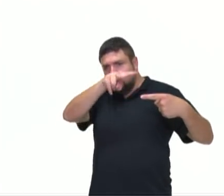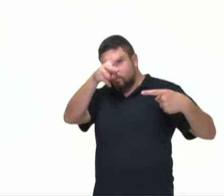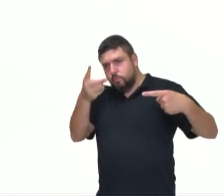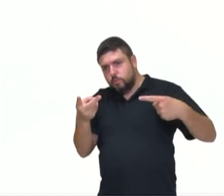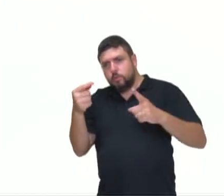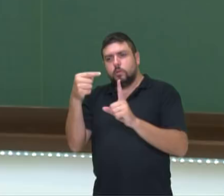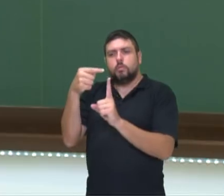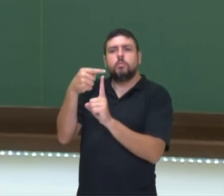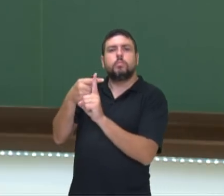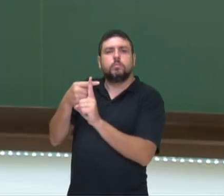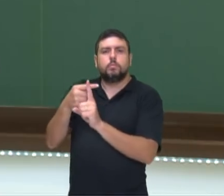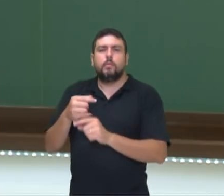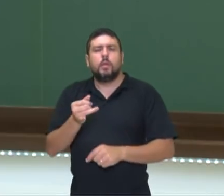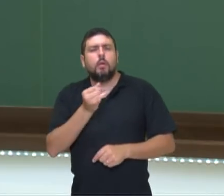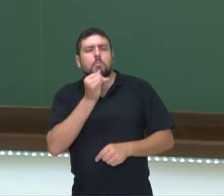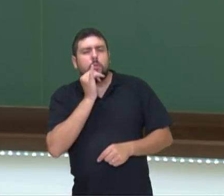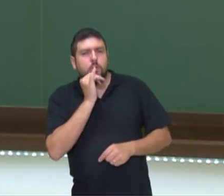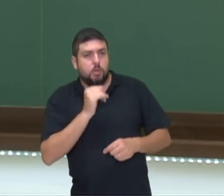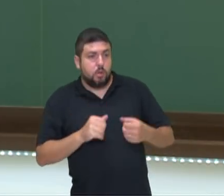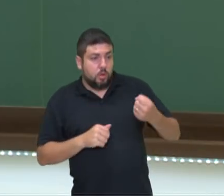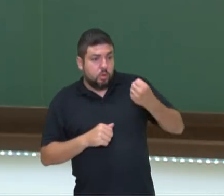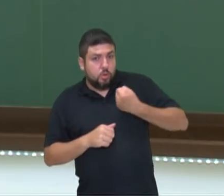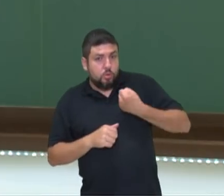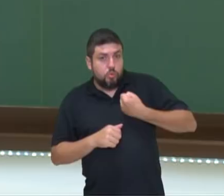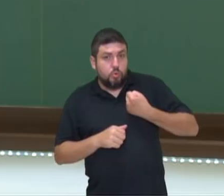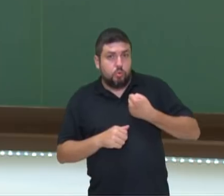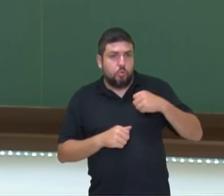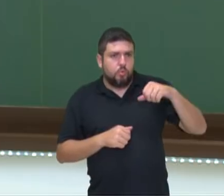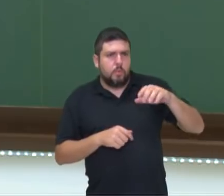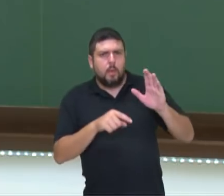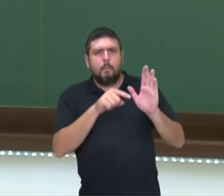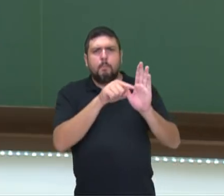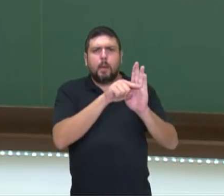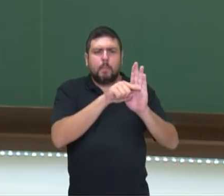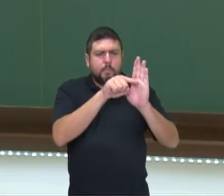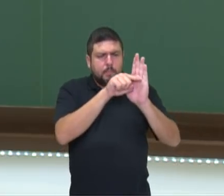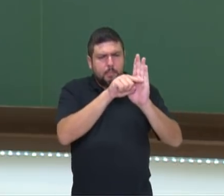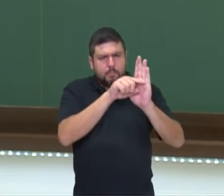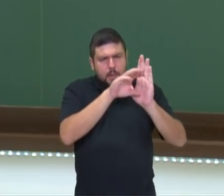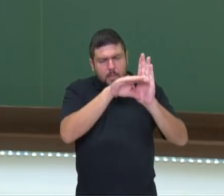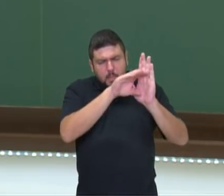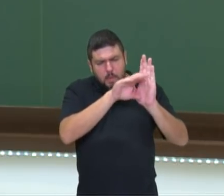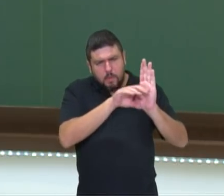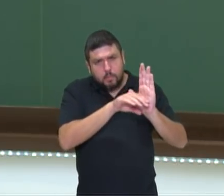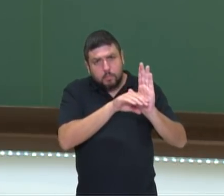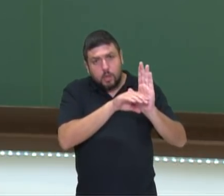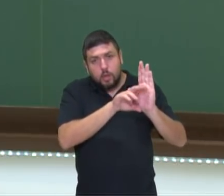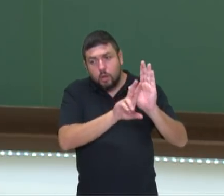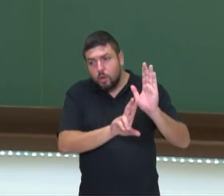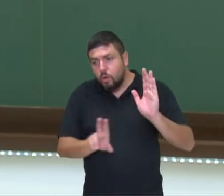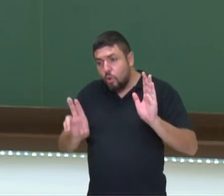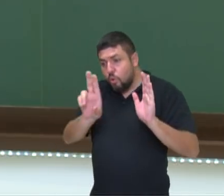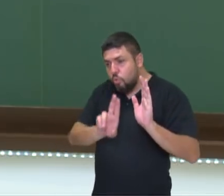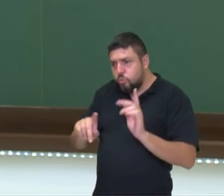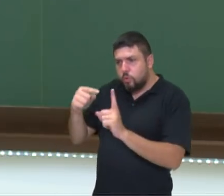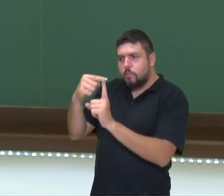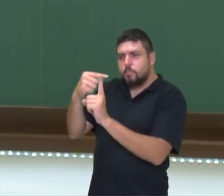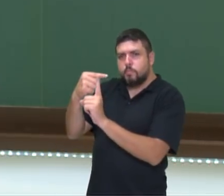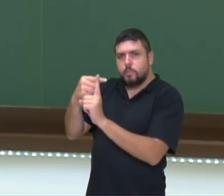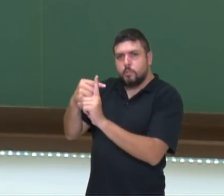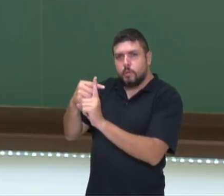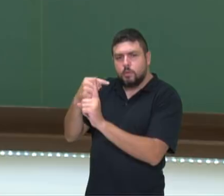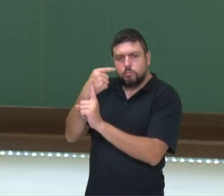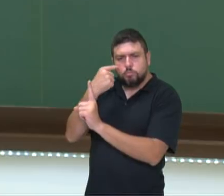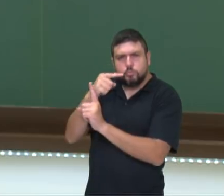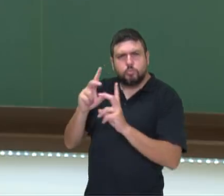um valor e quero descobrir, eu posso usar, e estou fazendo uma subtração, posso usar a adição para descobrir esse valor? Ou vice-versa?